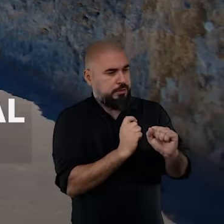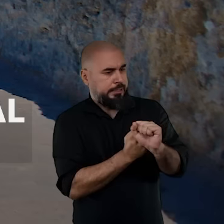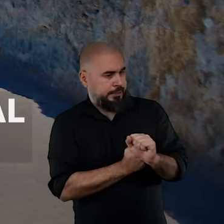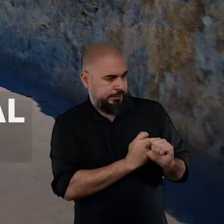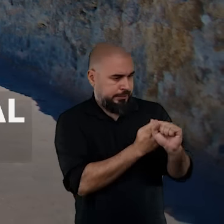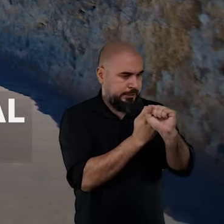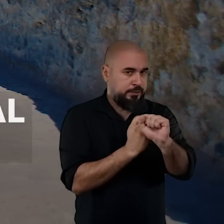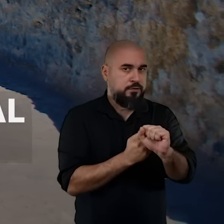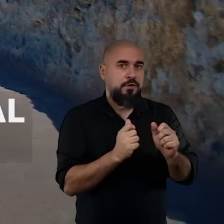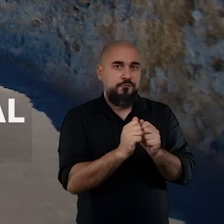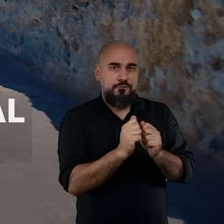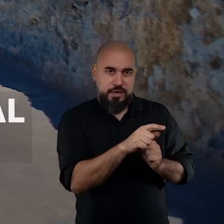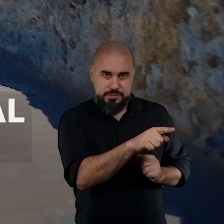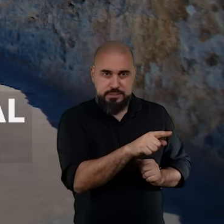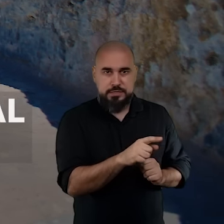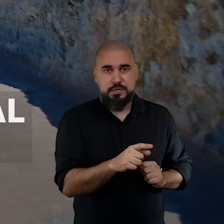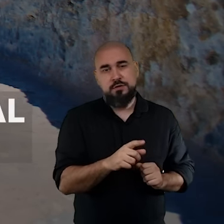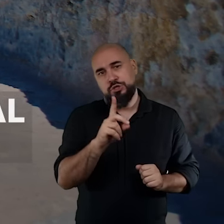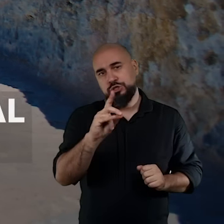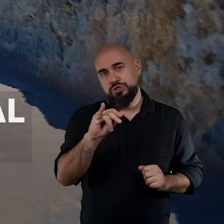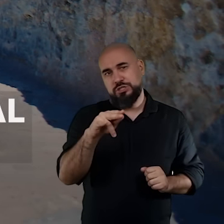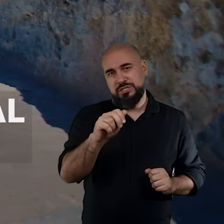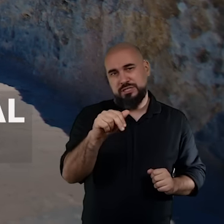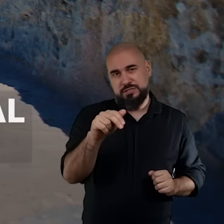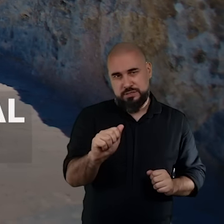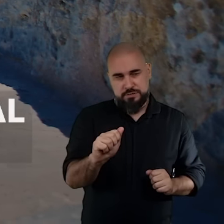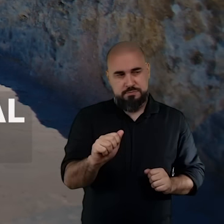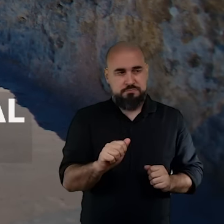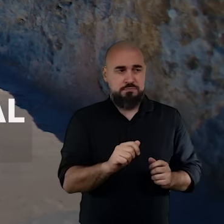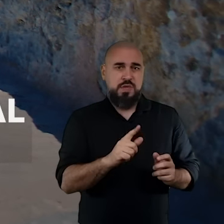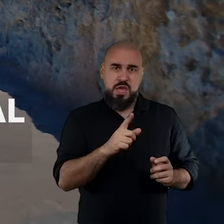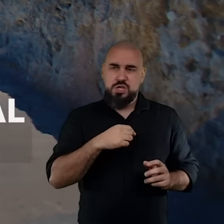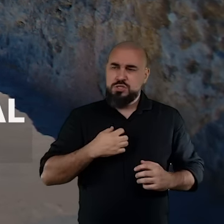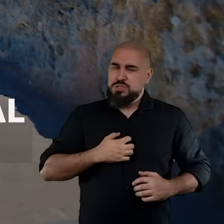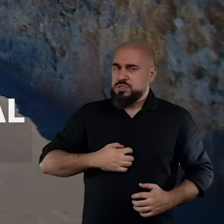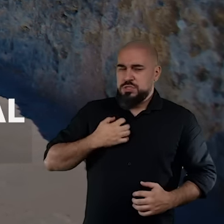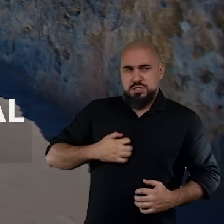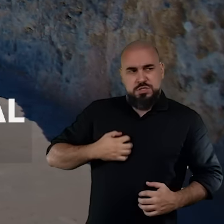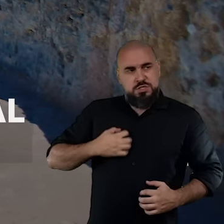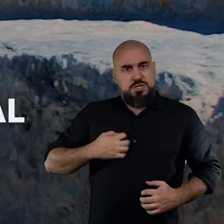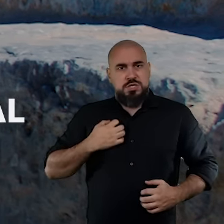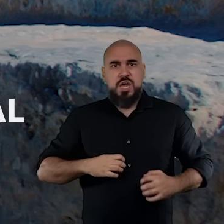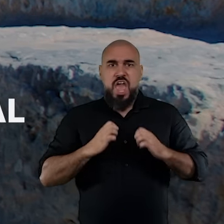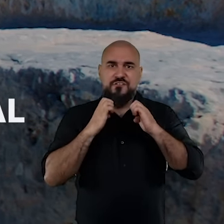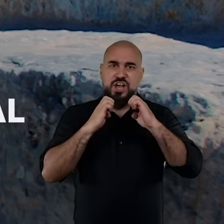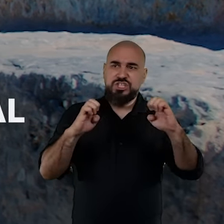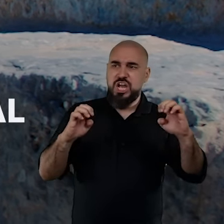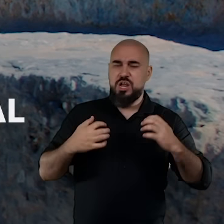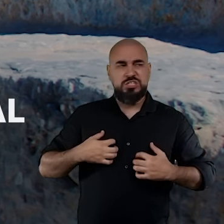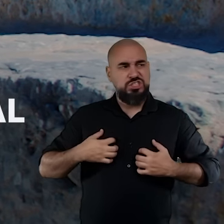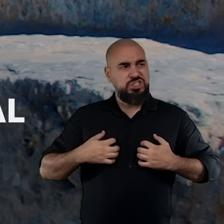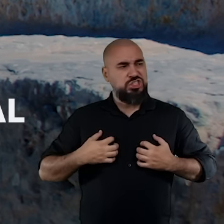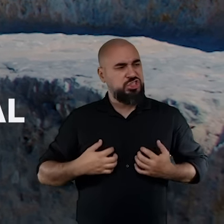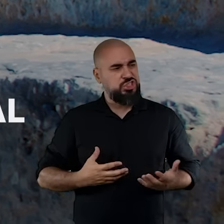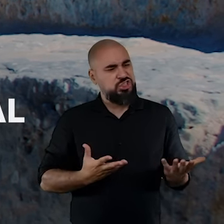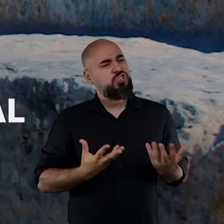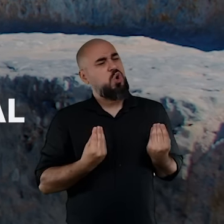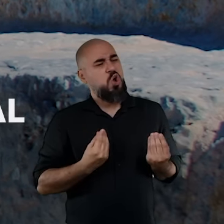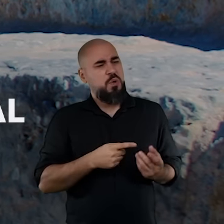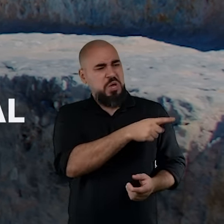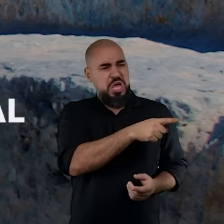souvenirs da deusa Diana ou Artemis estavam enfurecidos com a mensagem do Evangelho e com aquele que trazia a mensagem